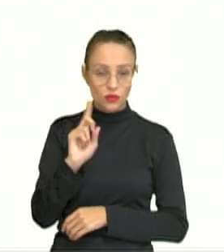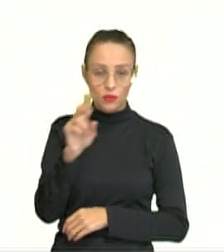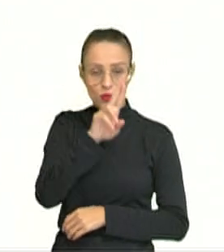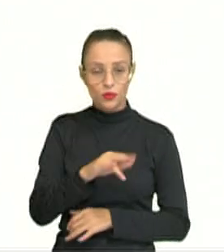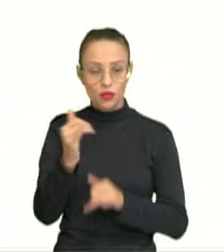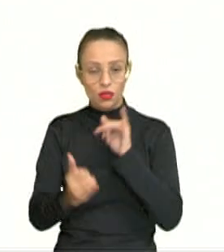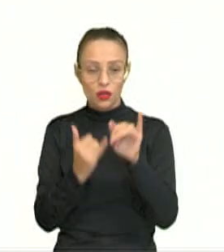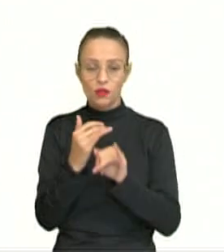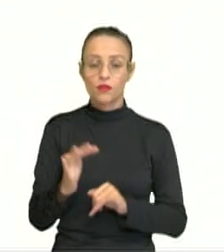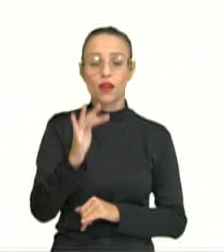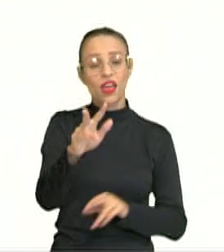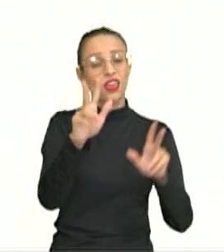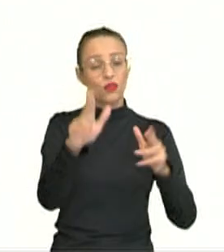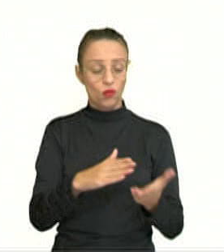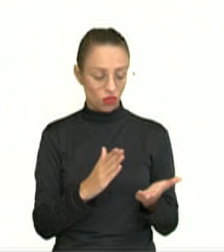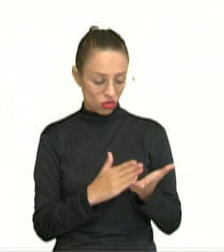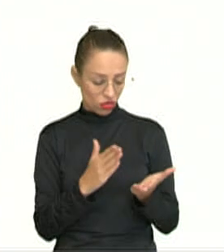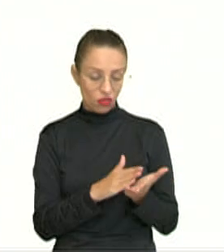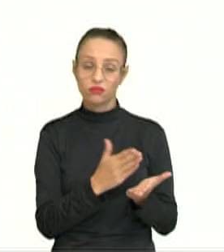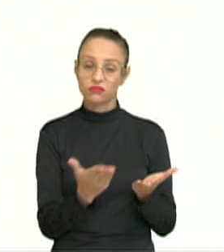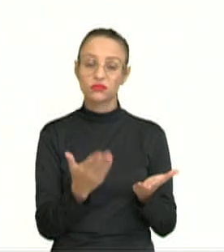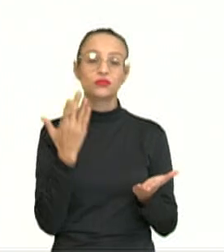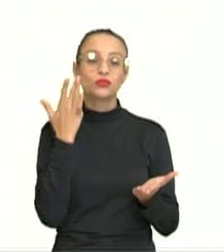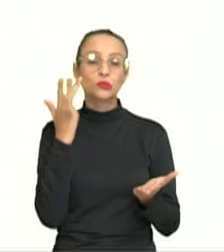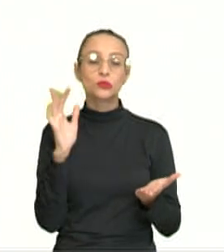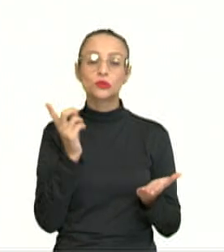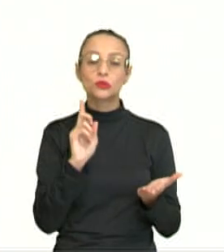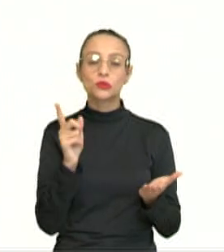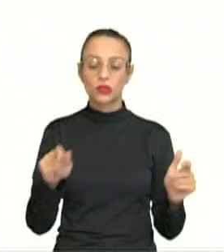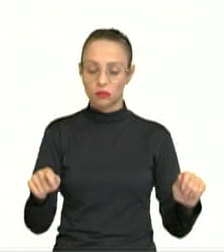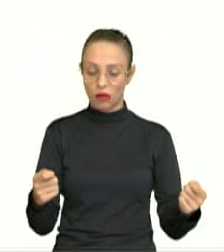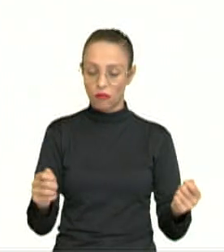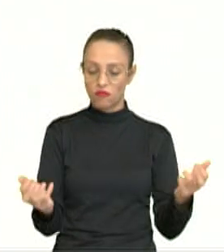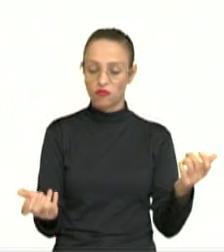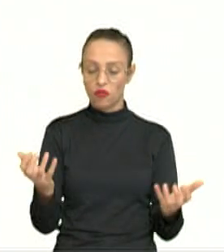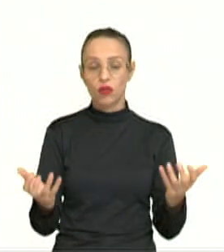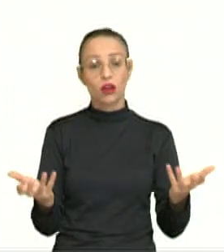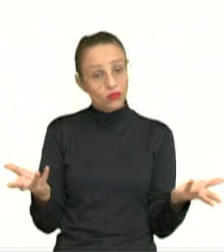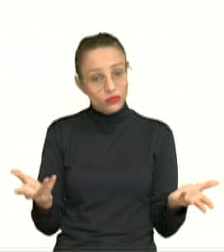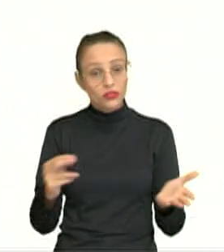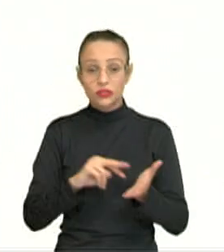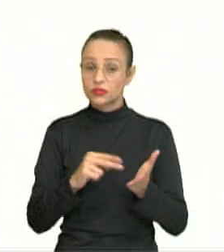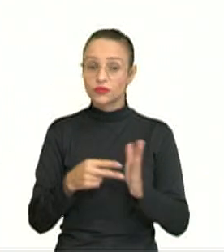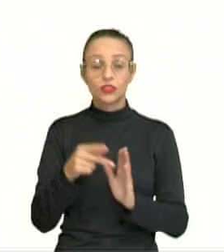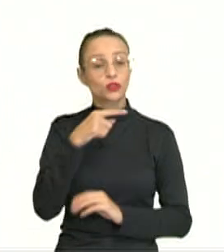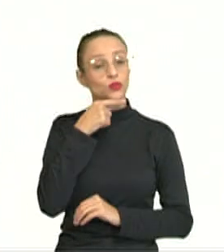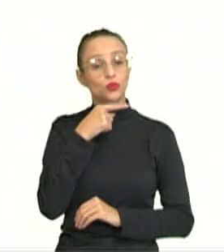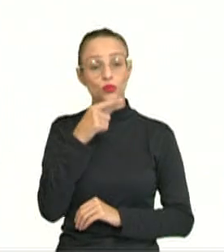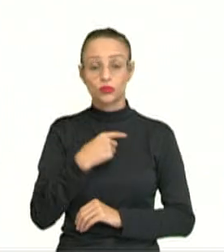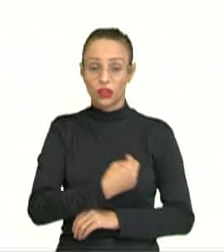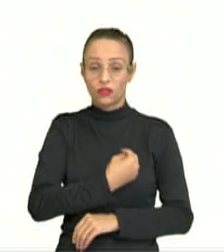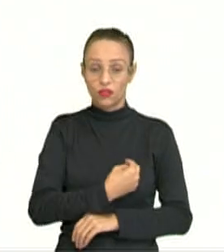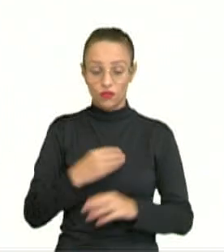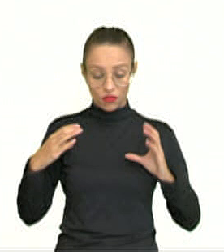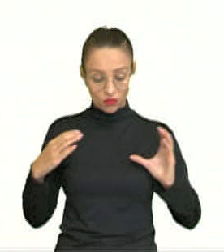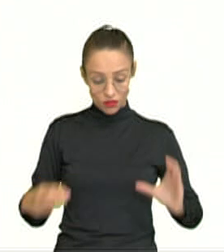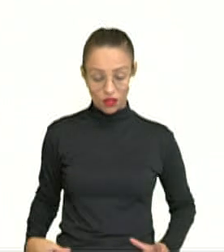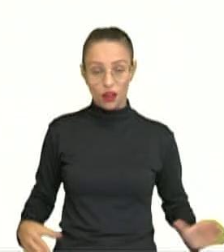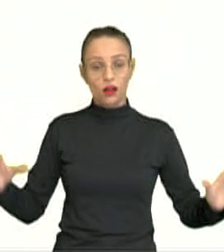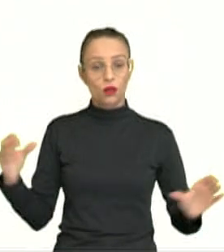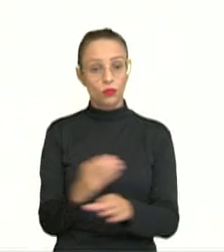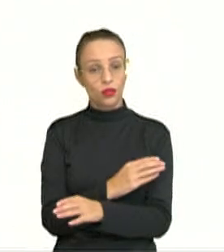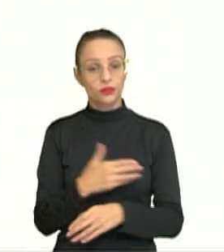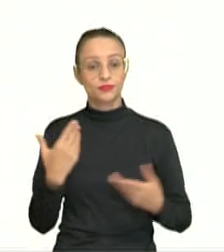saber abrir um livro ou acender um fogão. Não sabermos algo que nos permita viver a cidadania na sua completitude.